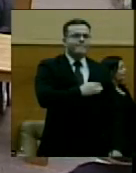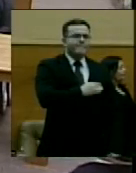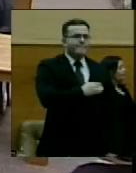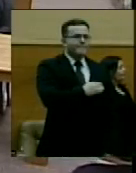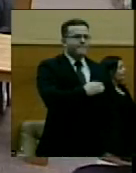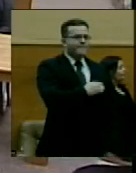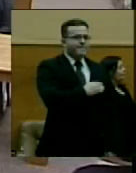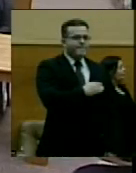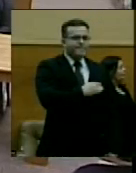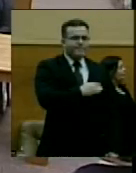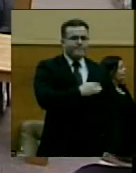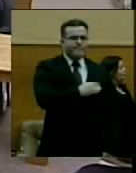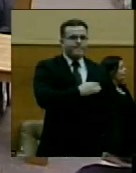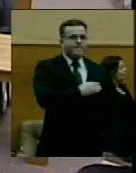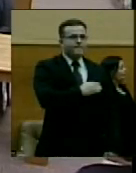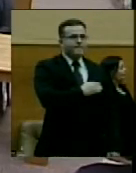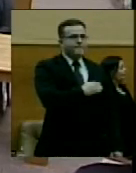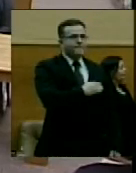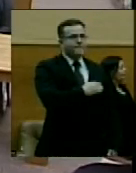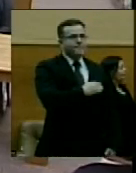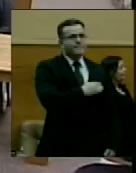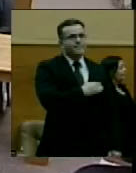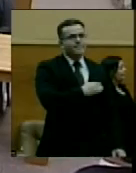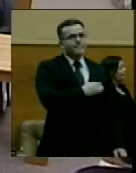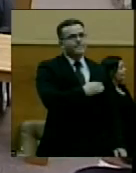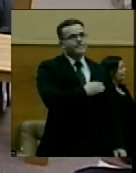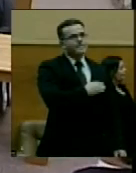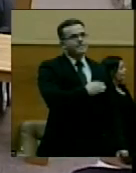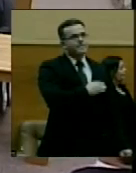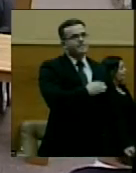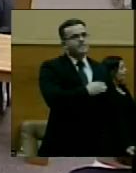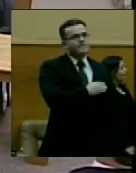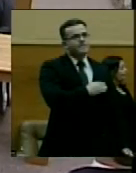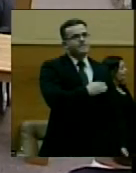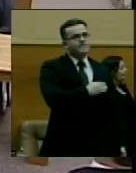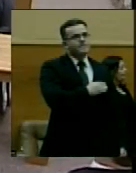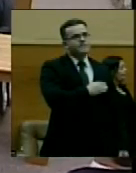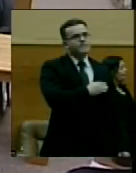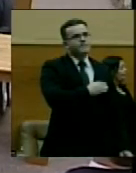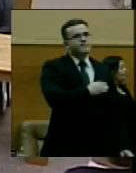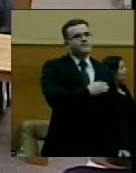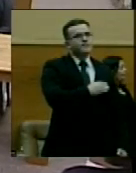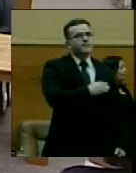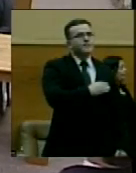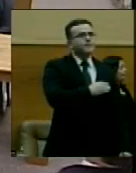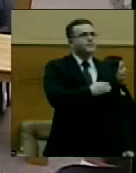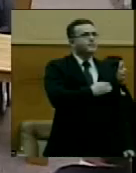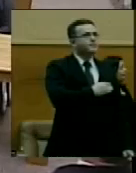Thank you.